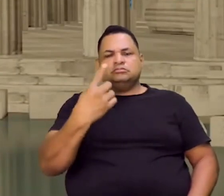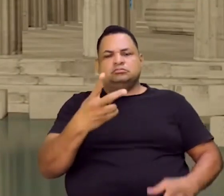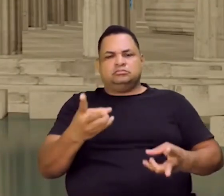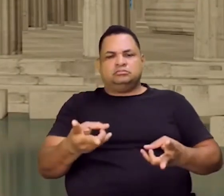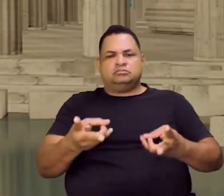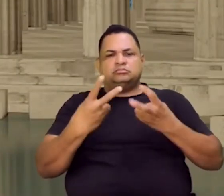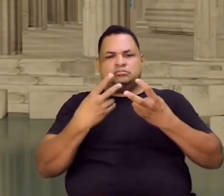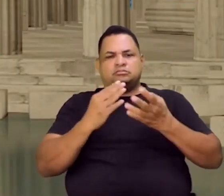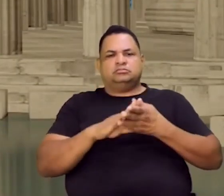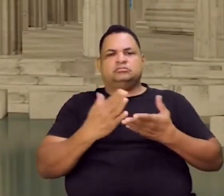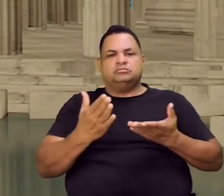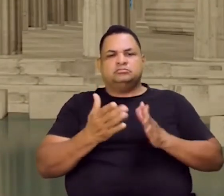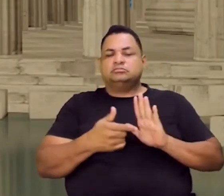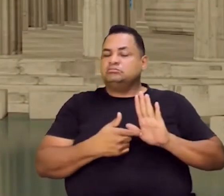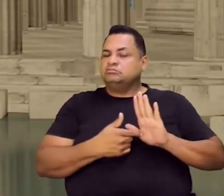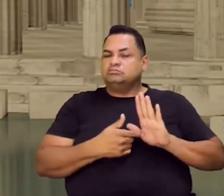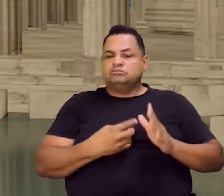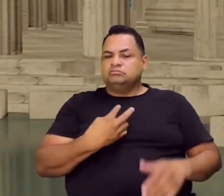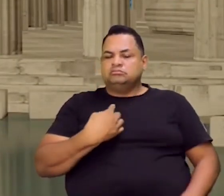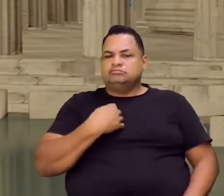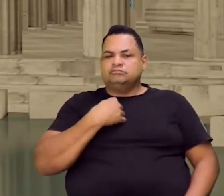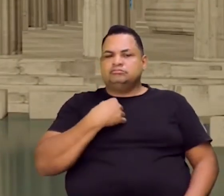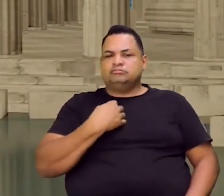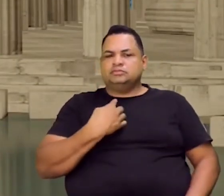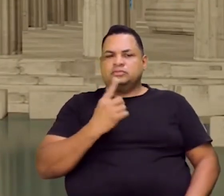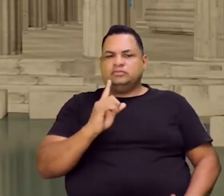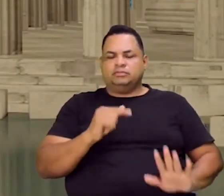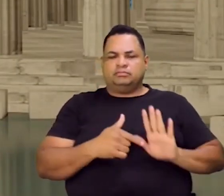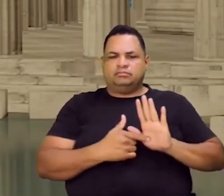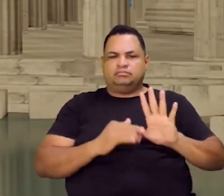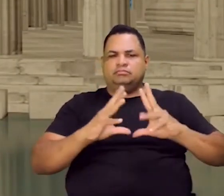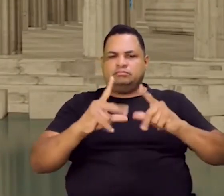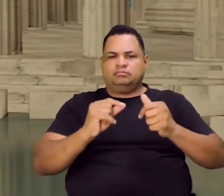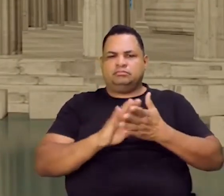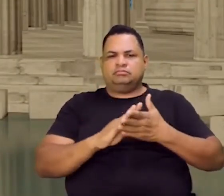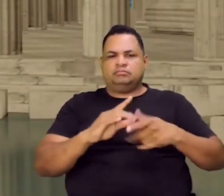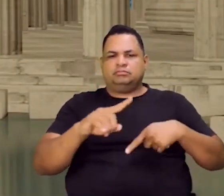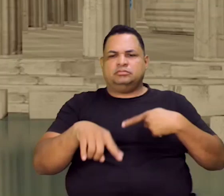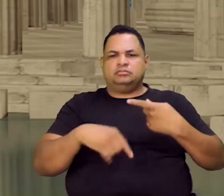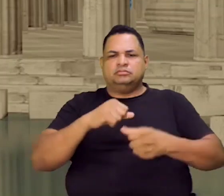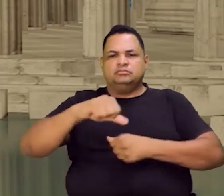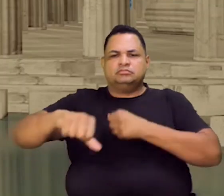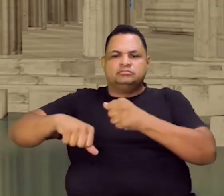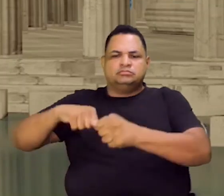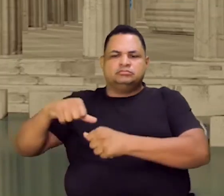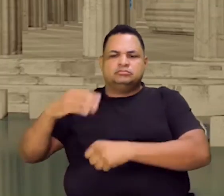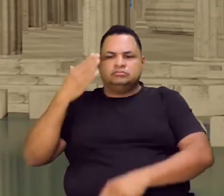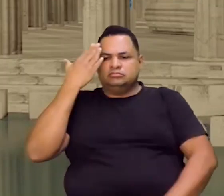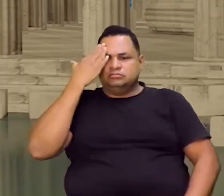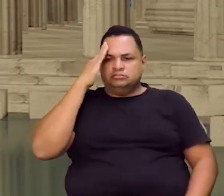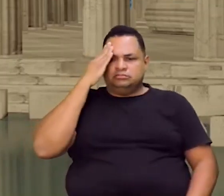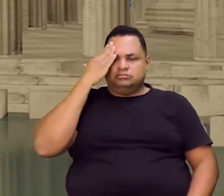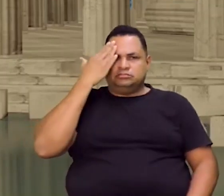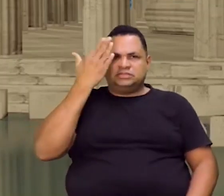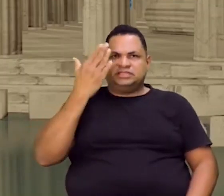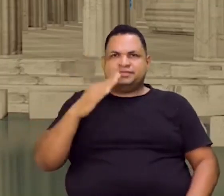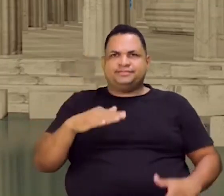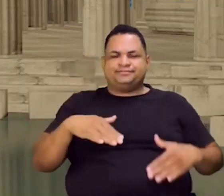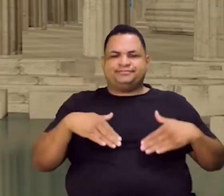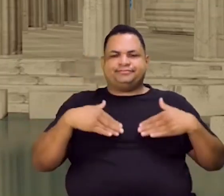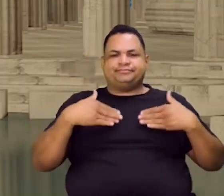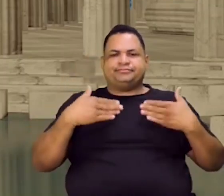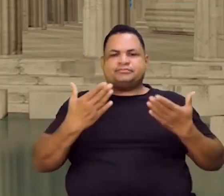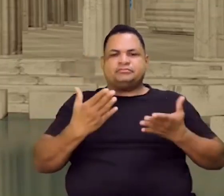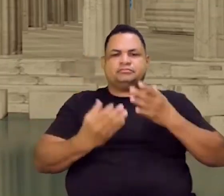delas, não vai apresentar todas, né? Que todas. Sabe por quê, gente? Vocês vão entender uma mudança a partir do momento